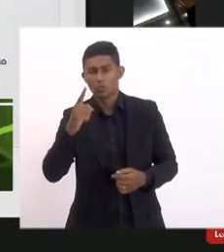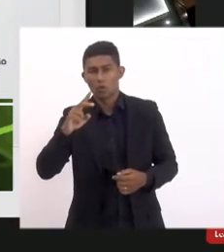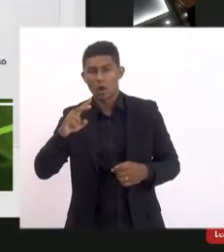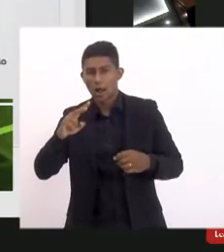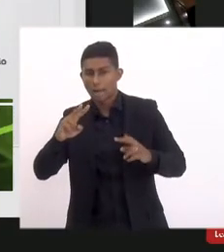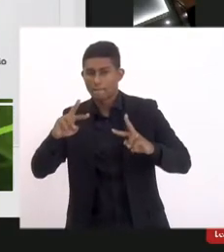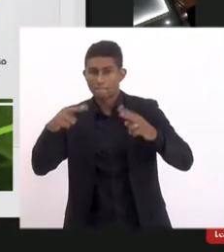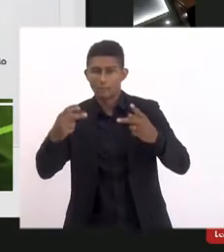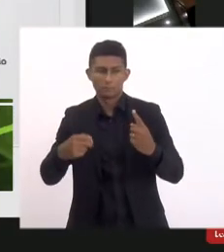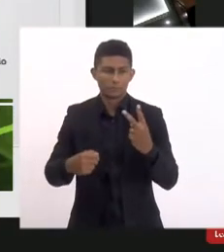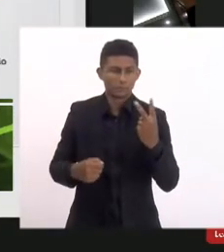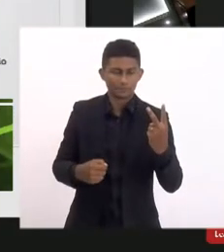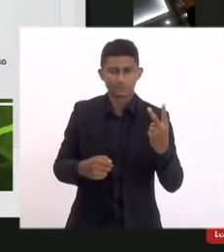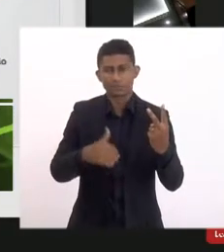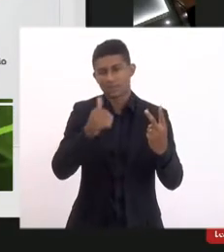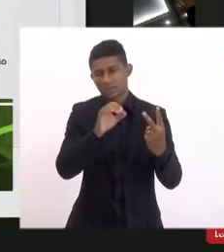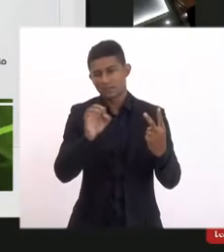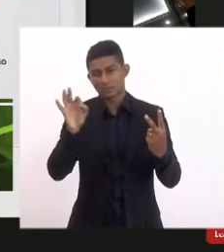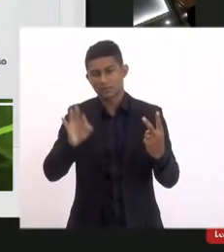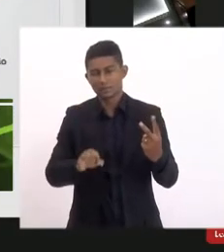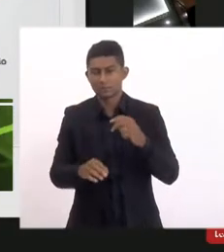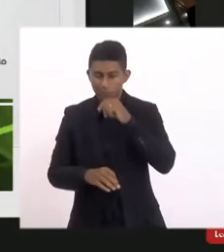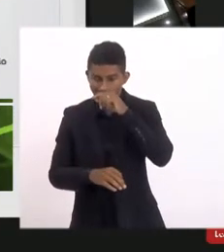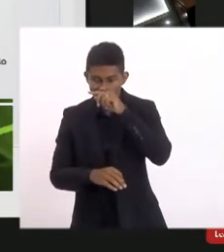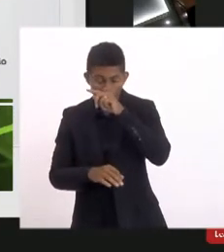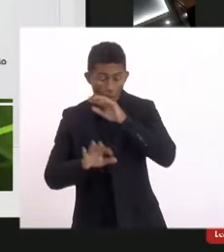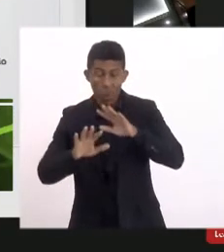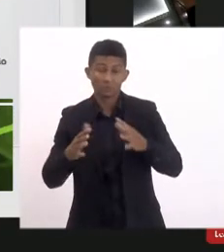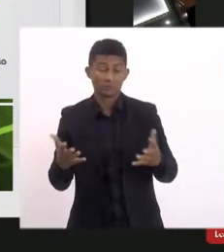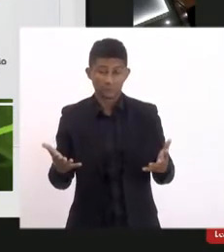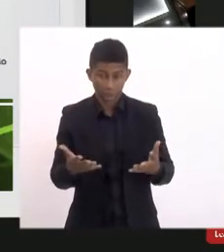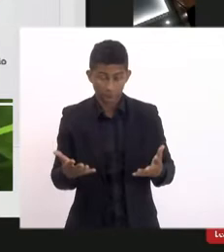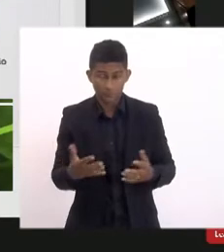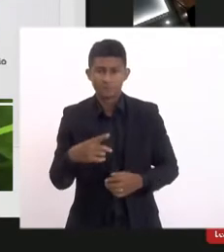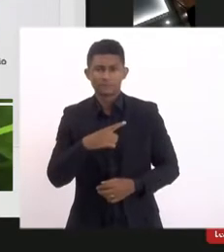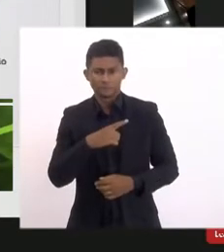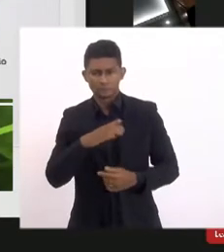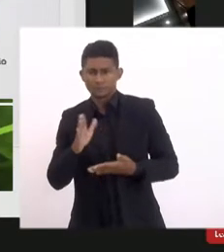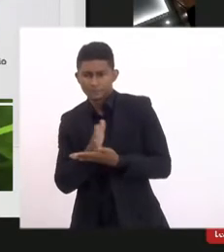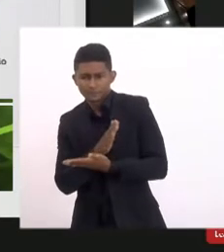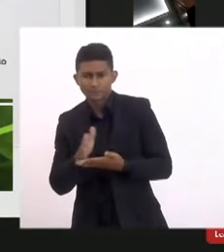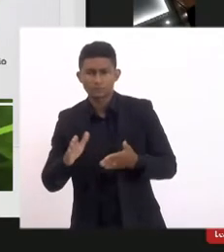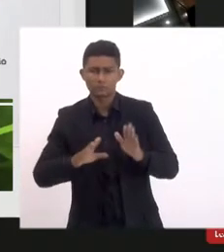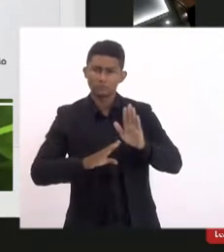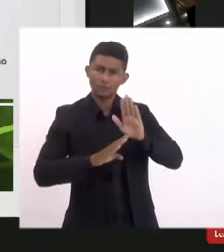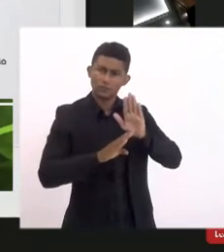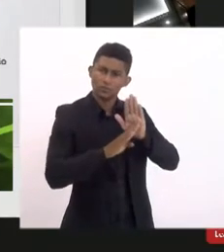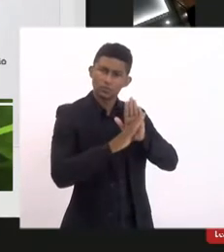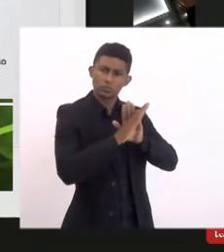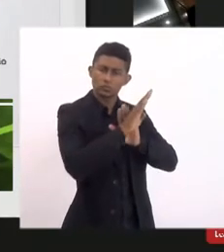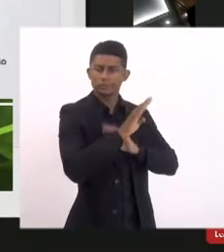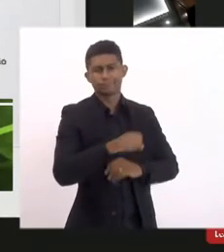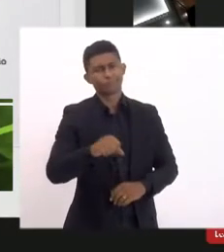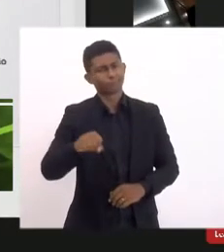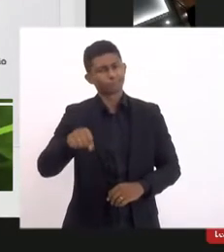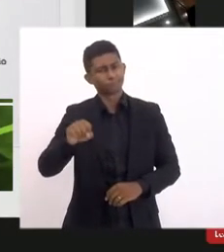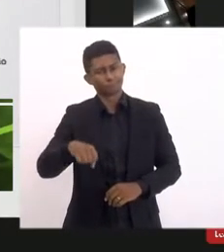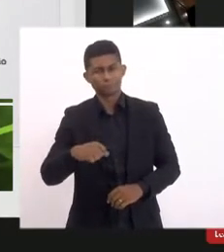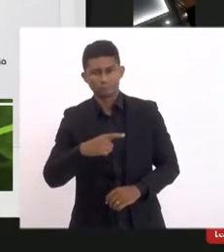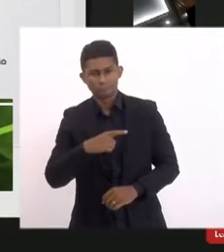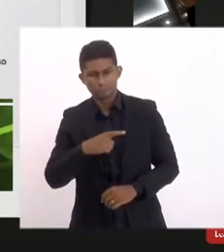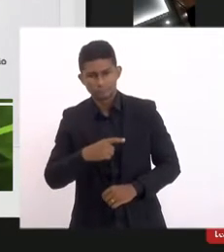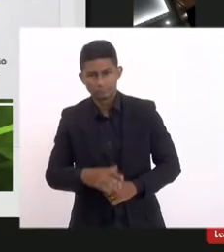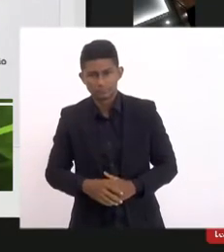essa é a lógica. Então, a gente tem hoje situações em que houve, sim, aumento de casos e formas